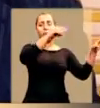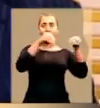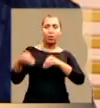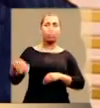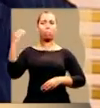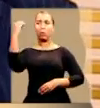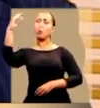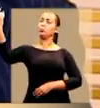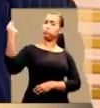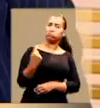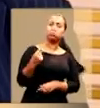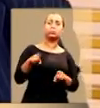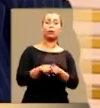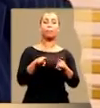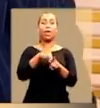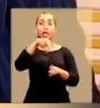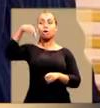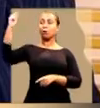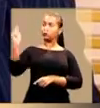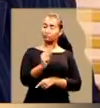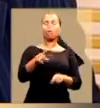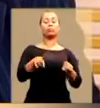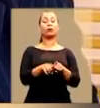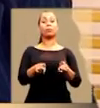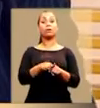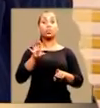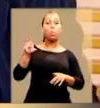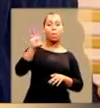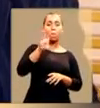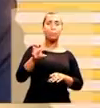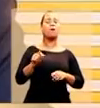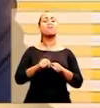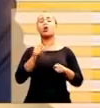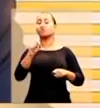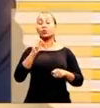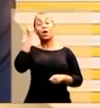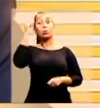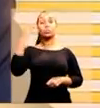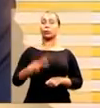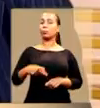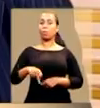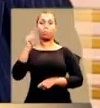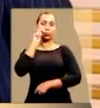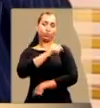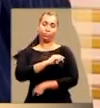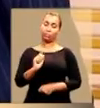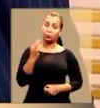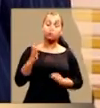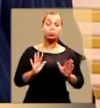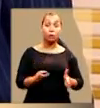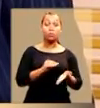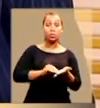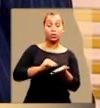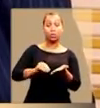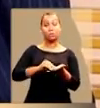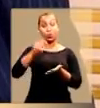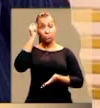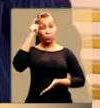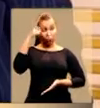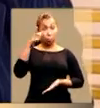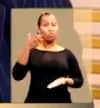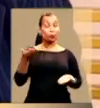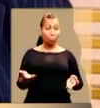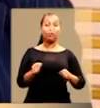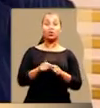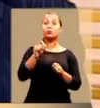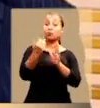os gaúchos, os nordestinos. Então, essa população, ela faz a cultura da cidade acontecer. E um secretário de cultura, uma